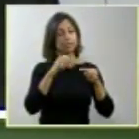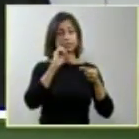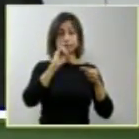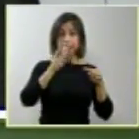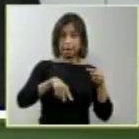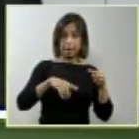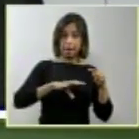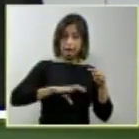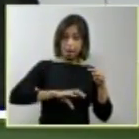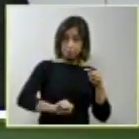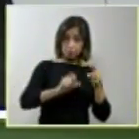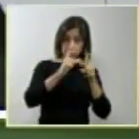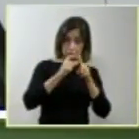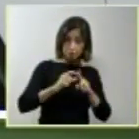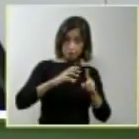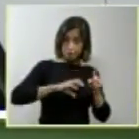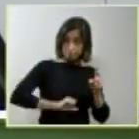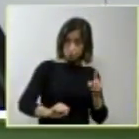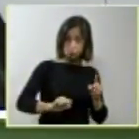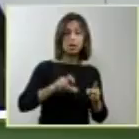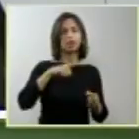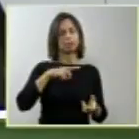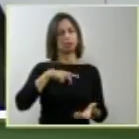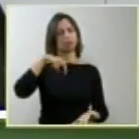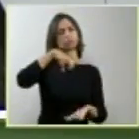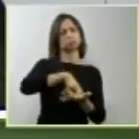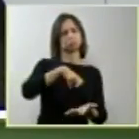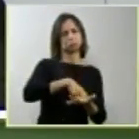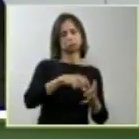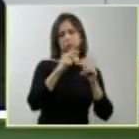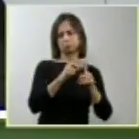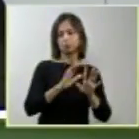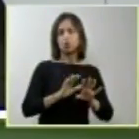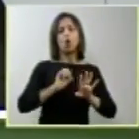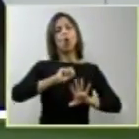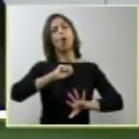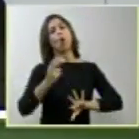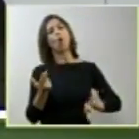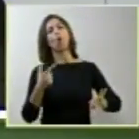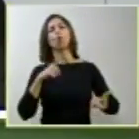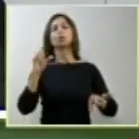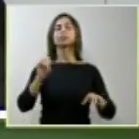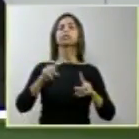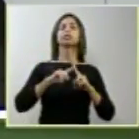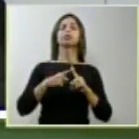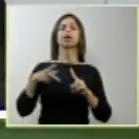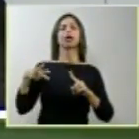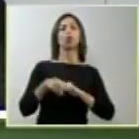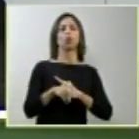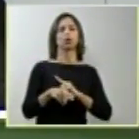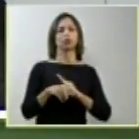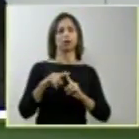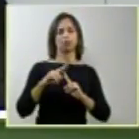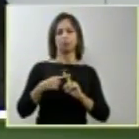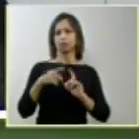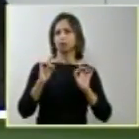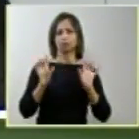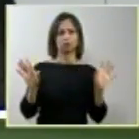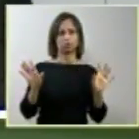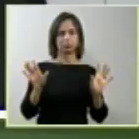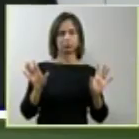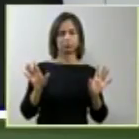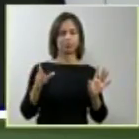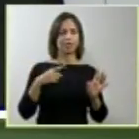aí ter-se a glosa penal, ou como interrupção da gravidez. Não